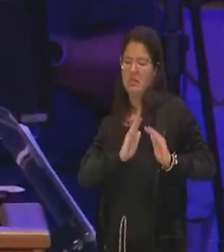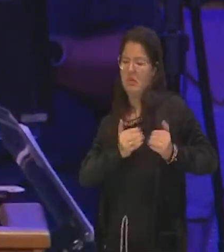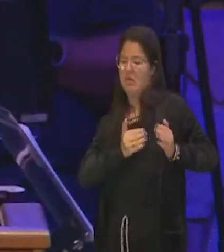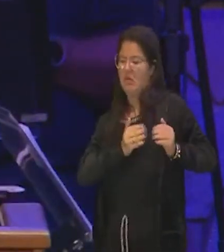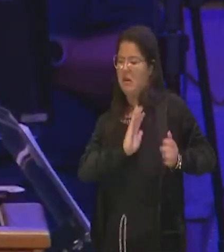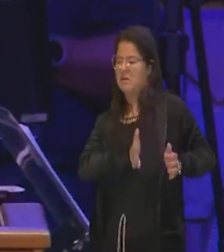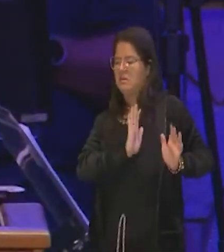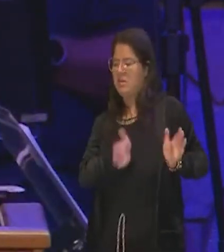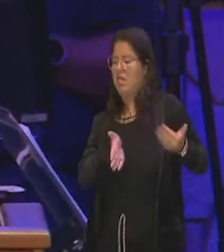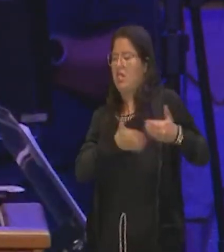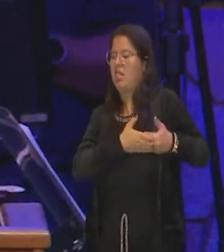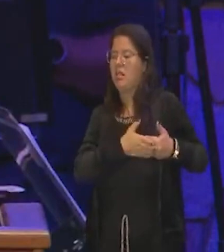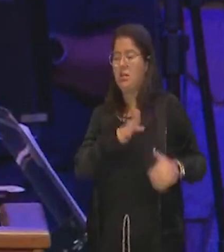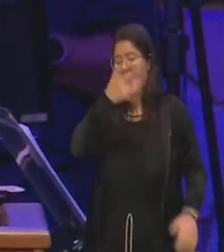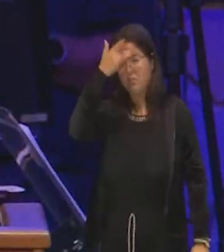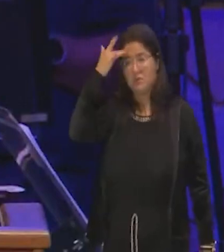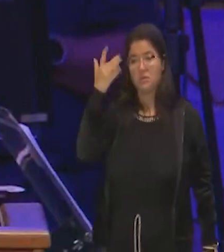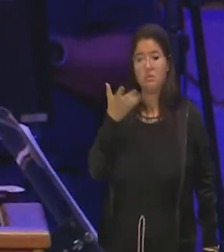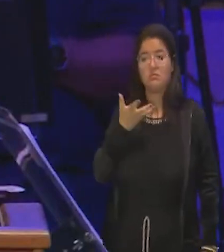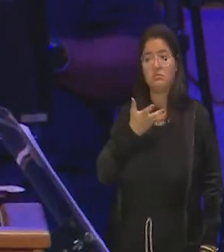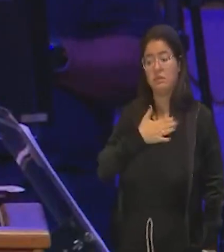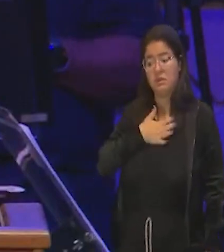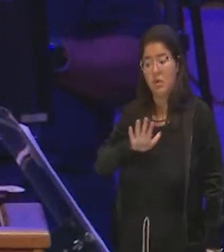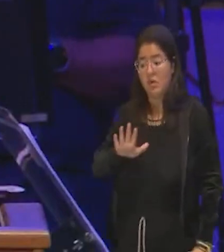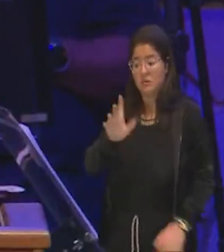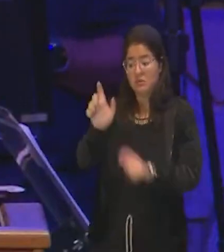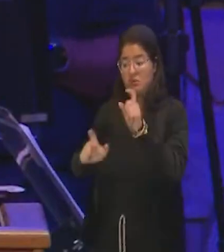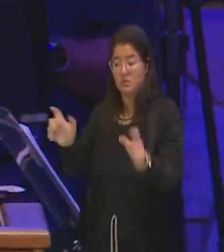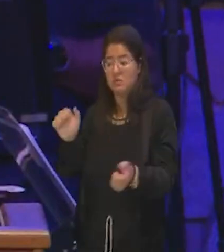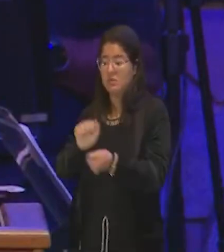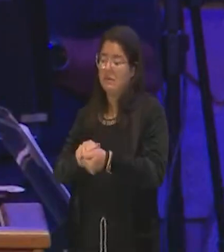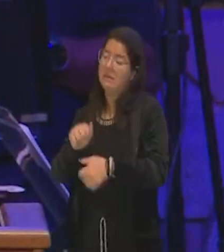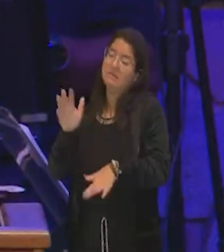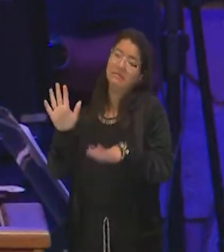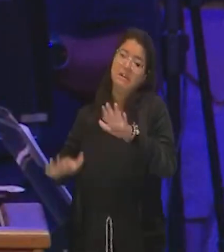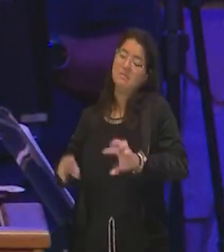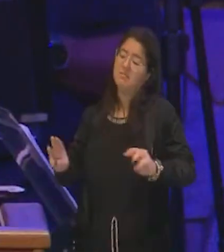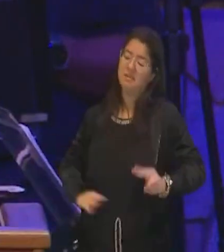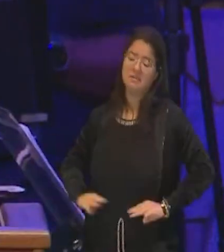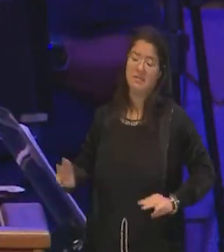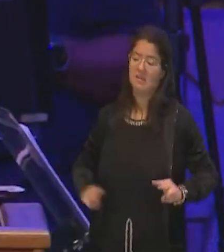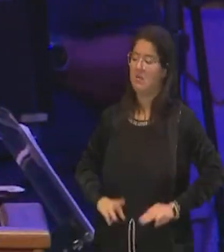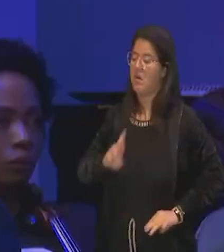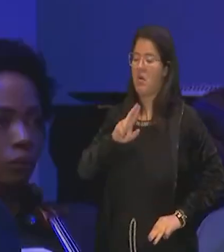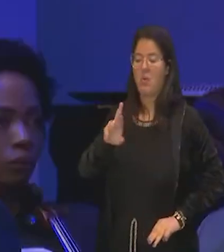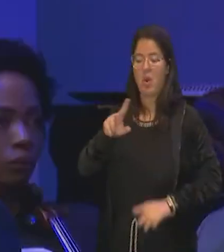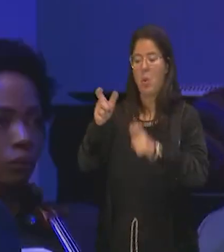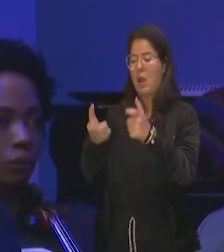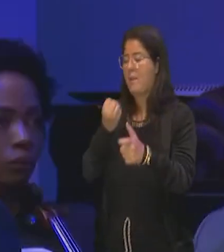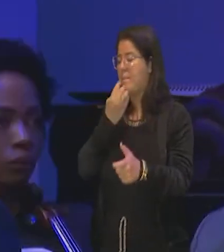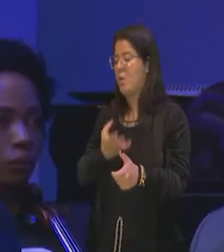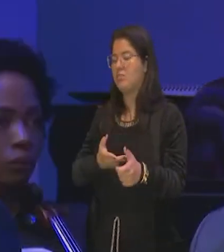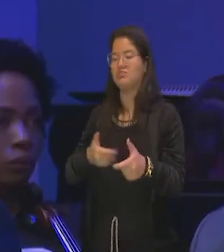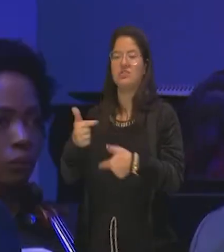gosta de receber as pessoas, talvez o ministério não seja o local ideal para o exercício da sua